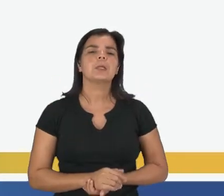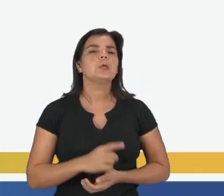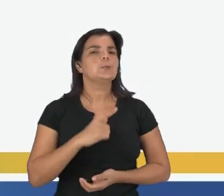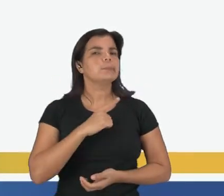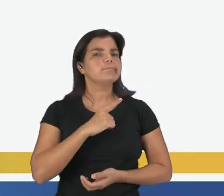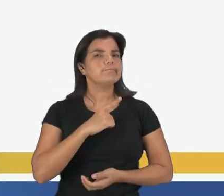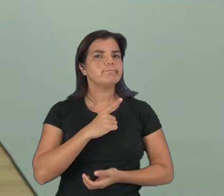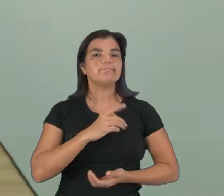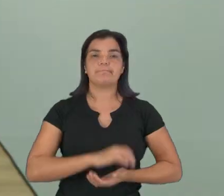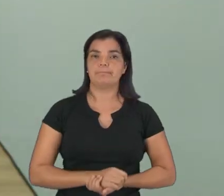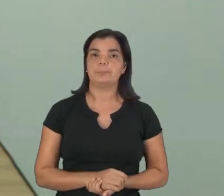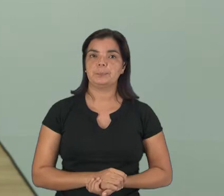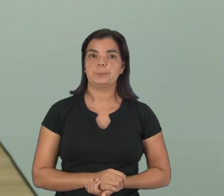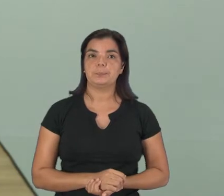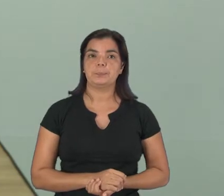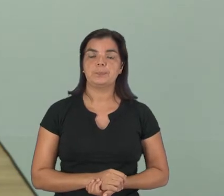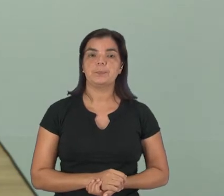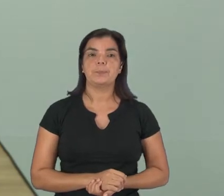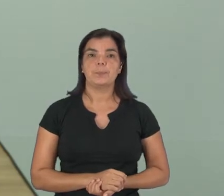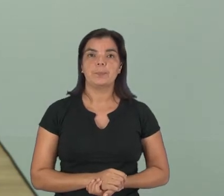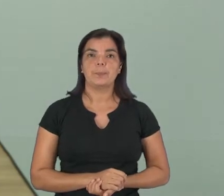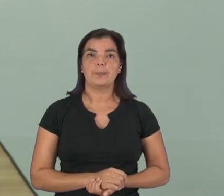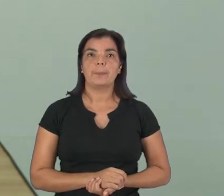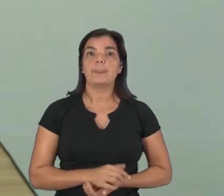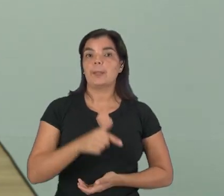tenho aqui? Eu tenho